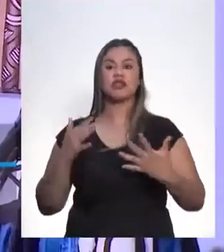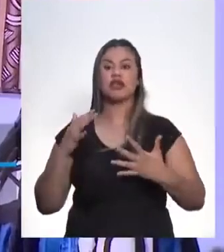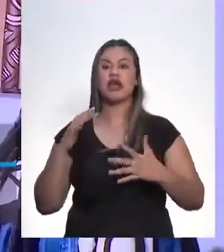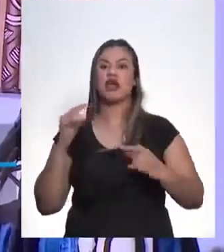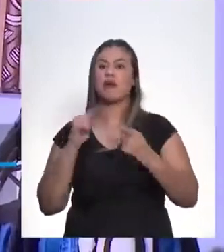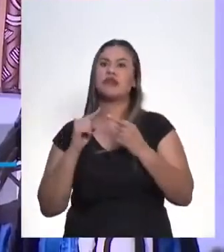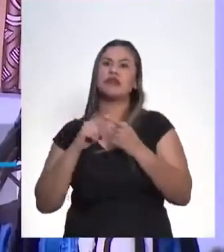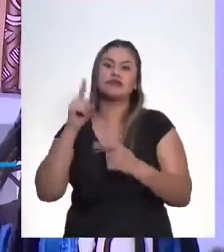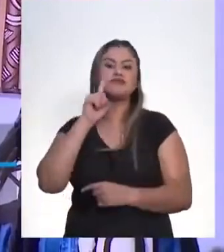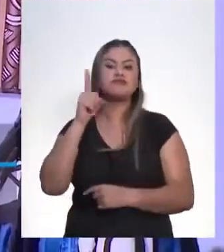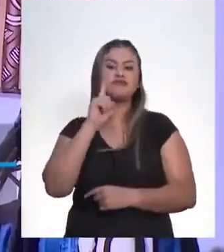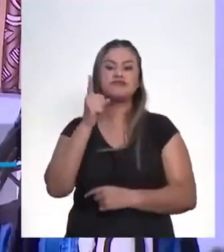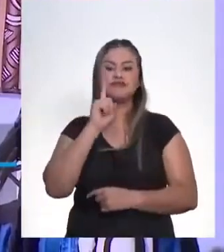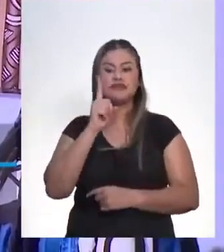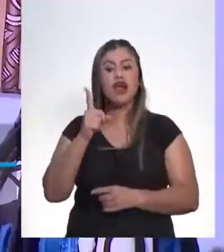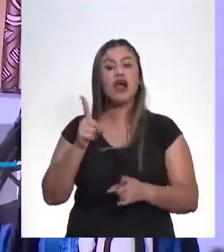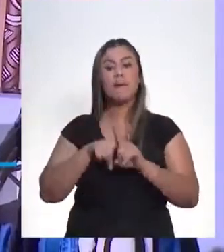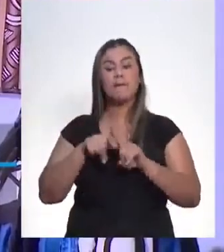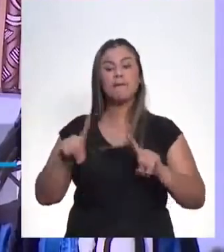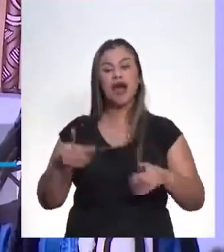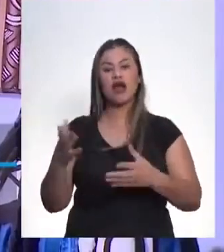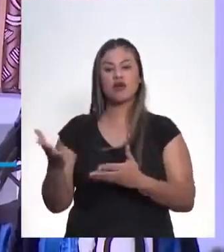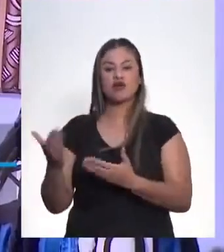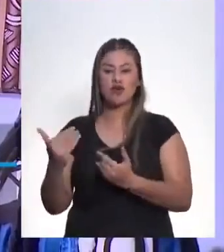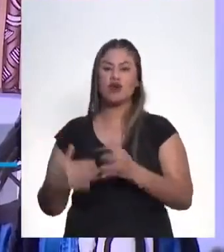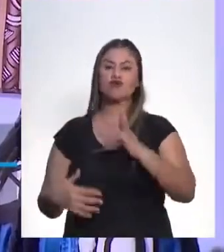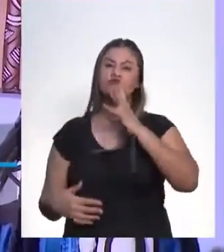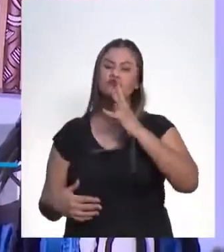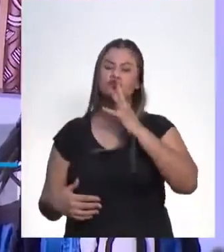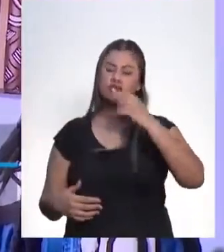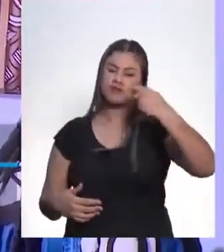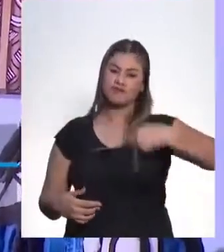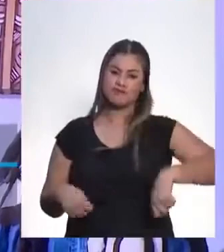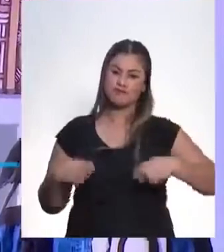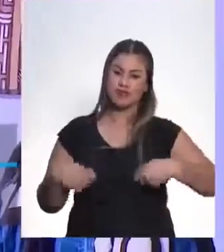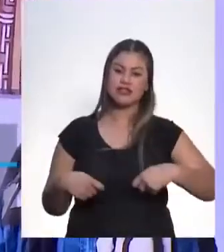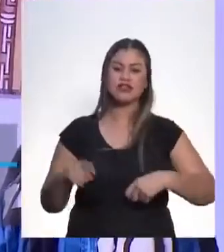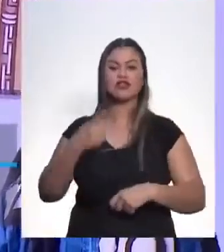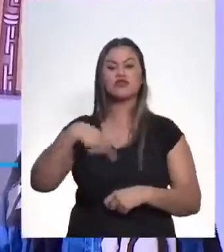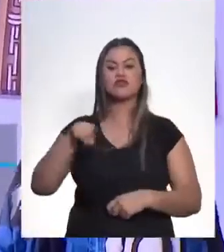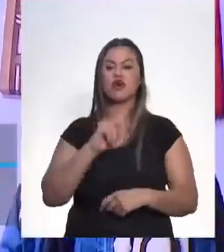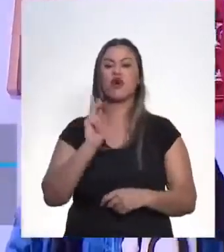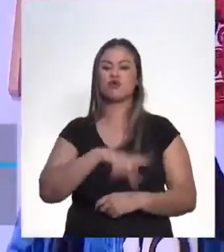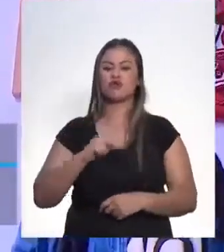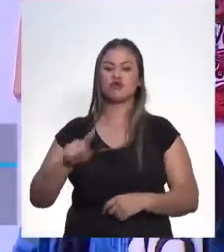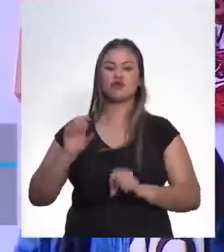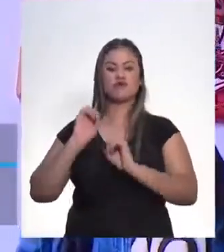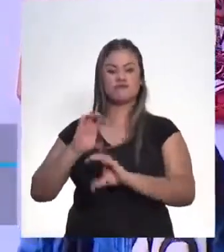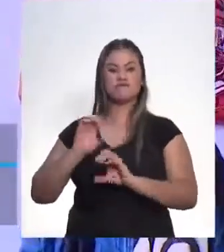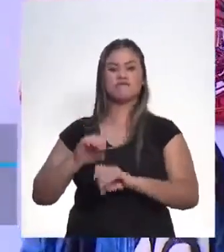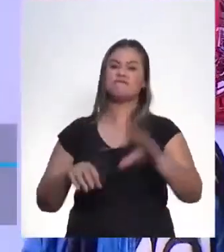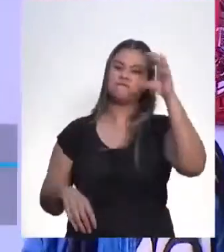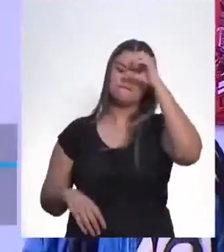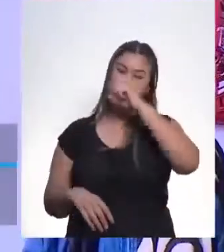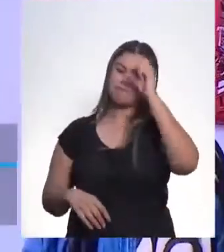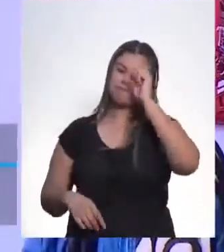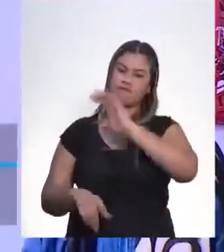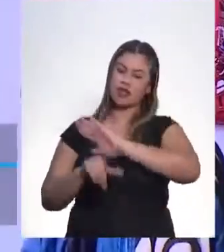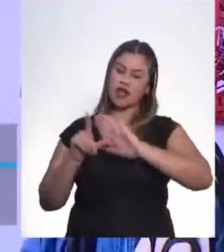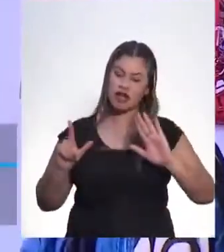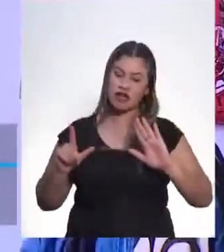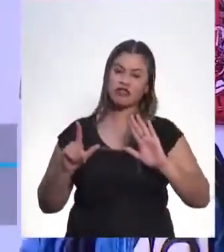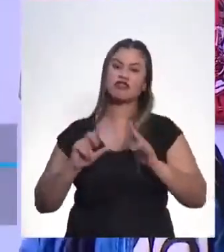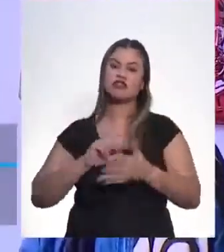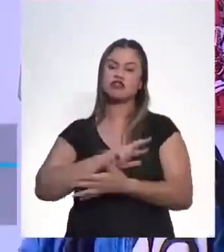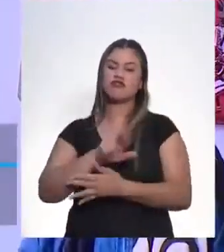nosso cotidiano, os jovens precisam conhecer e nós, professores, também precisamos conhecer as